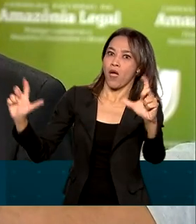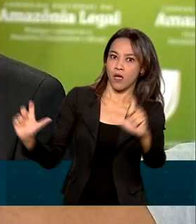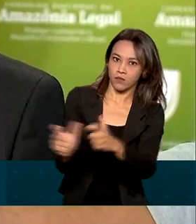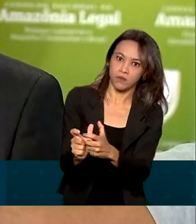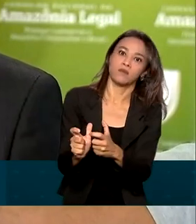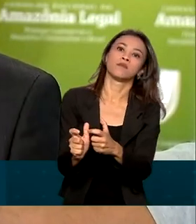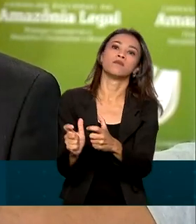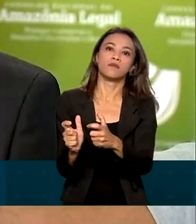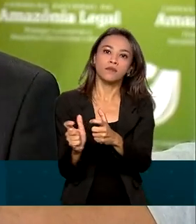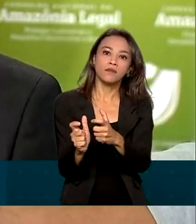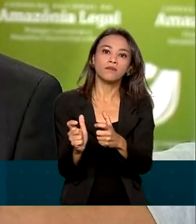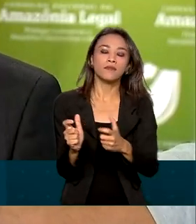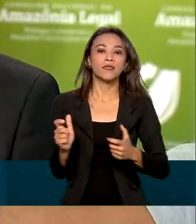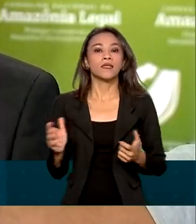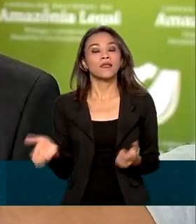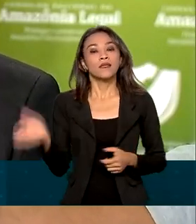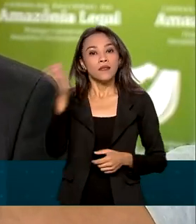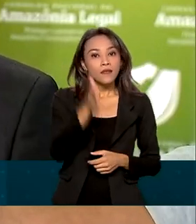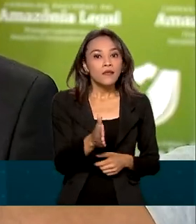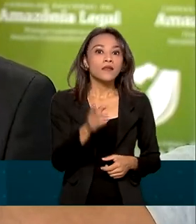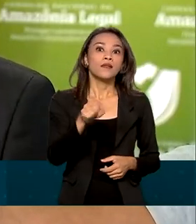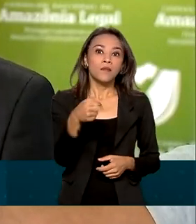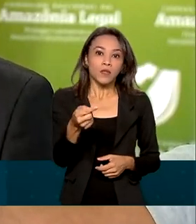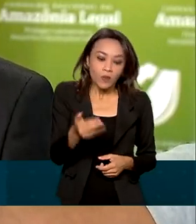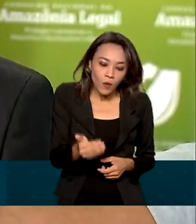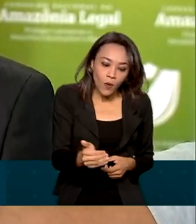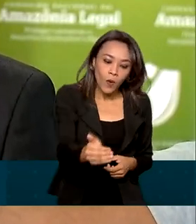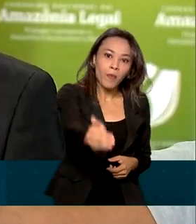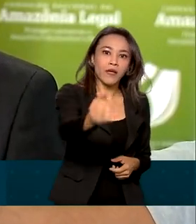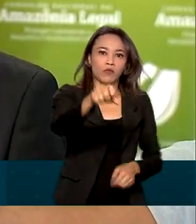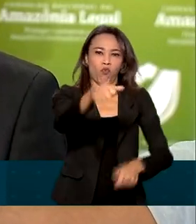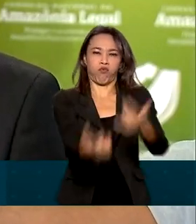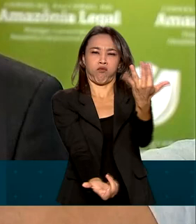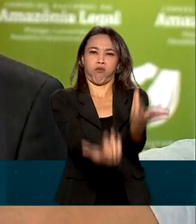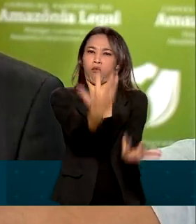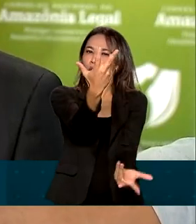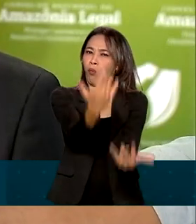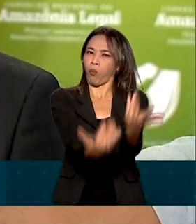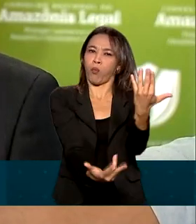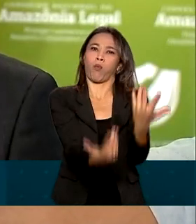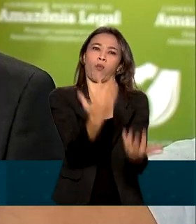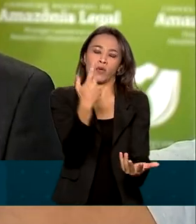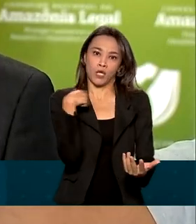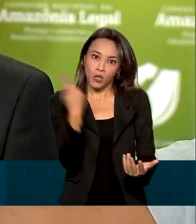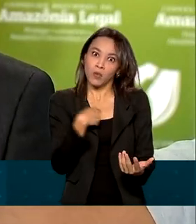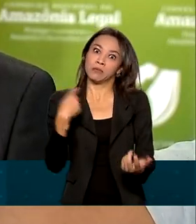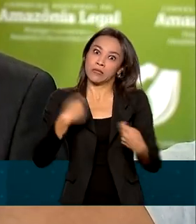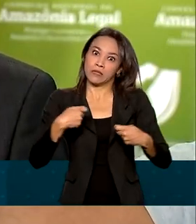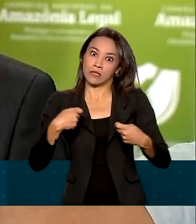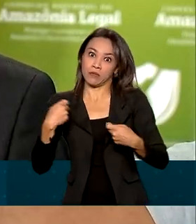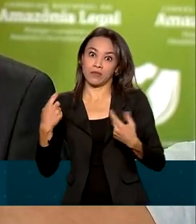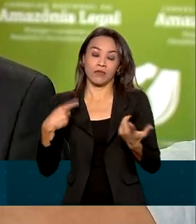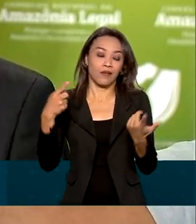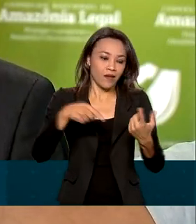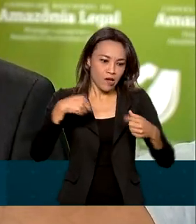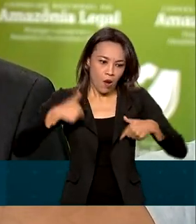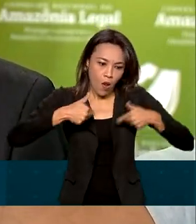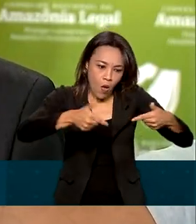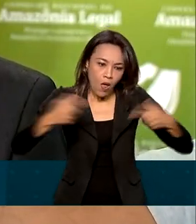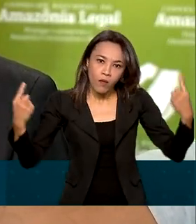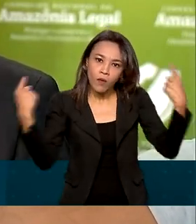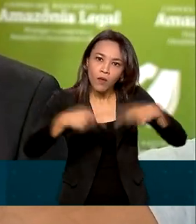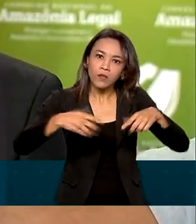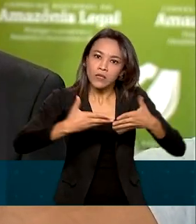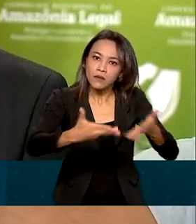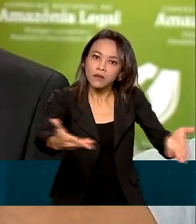factível tá e a partir daí inicia a temporada do fogo e que nós também temos que pedir o ministro do meio